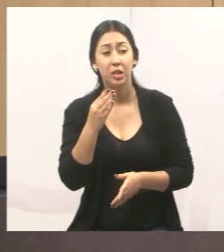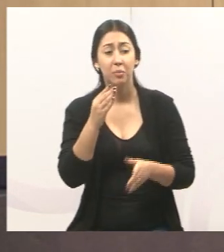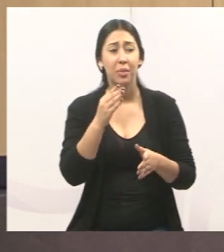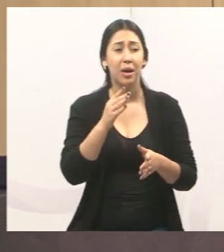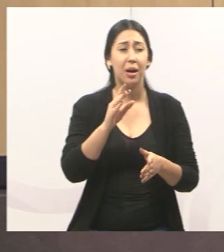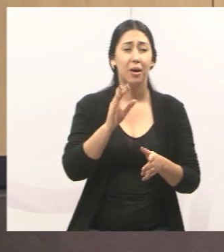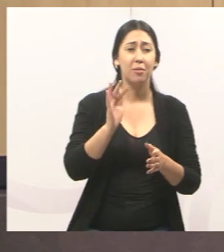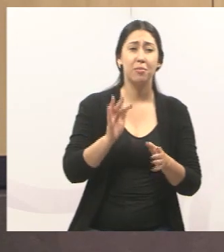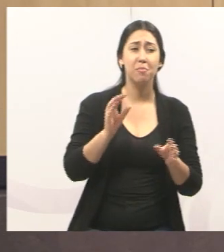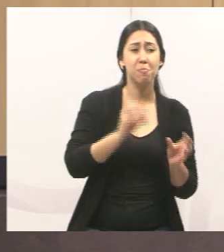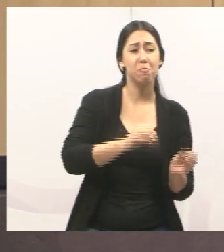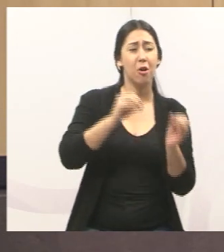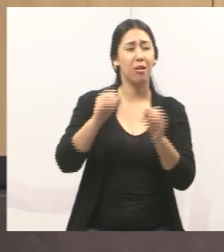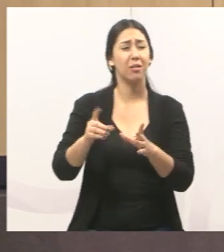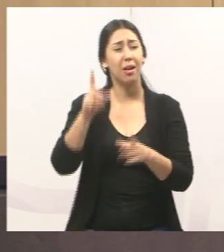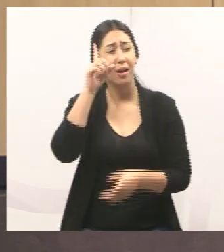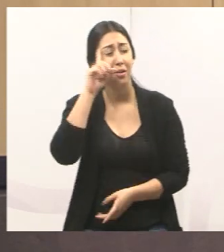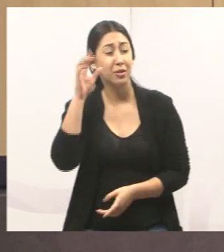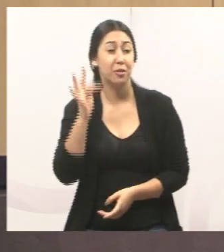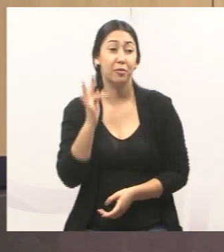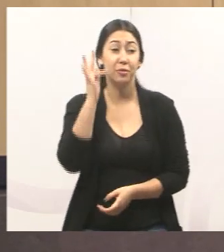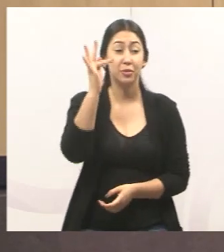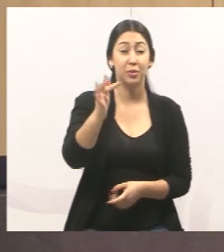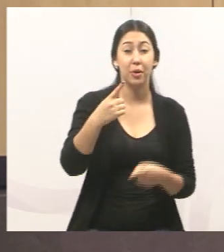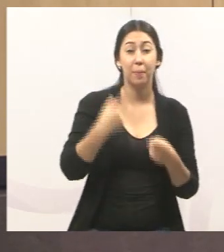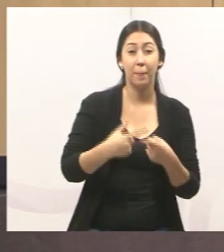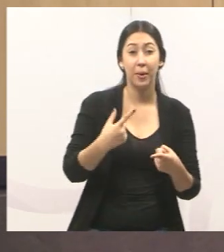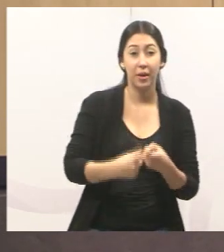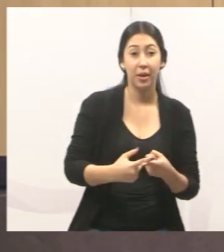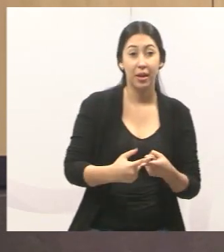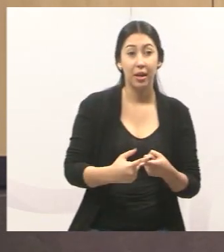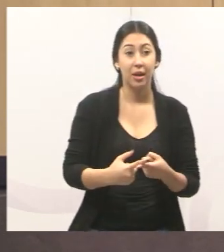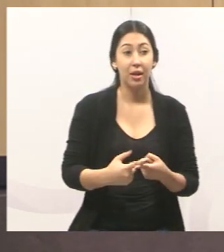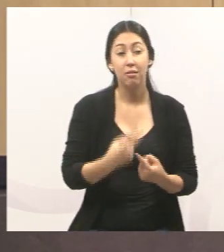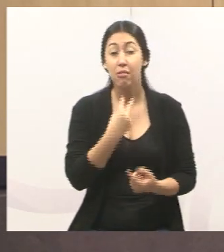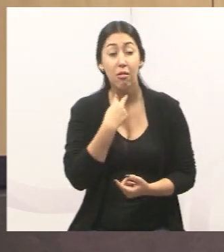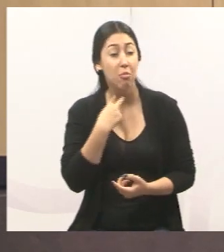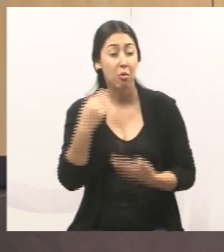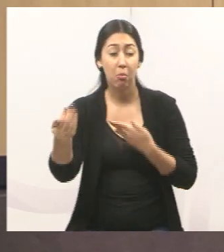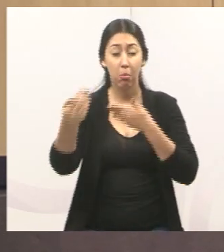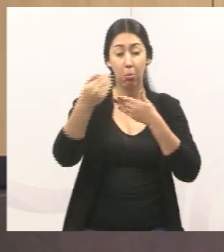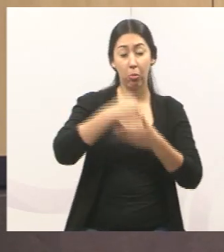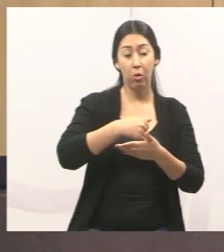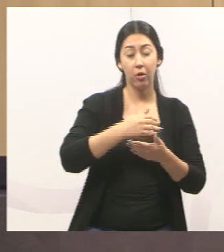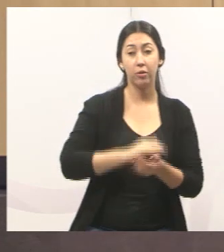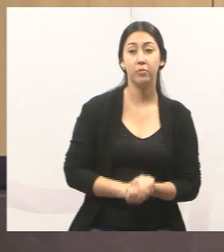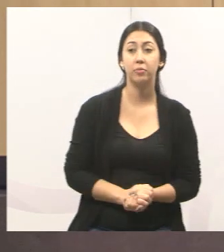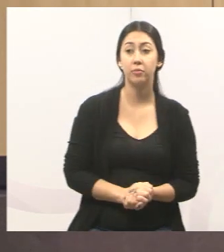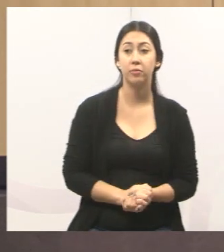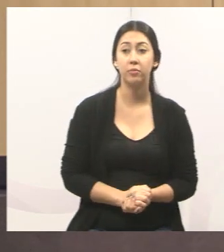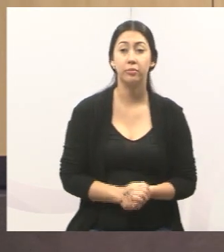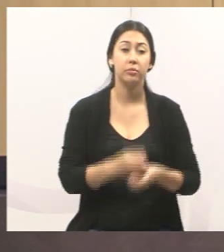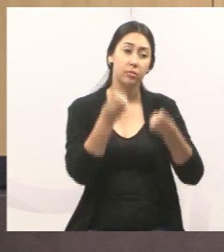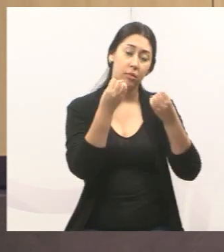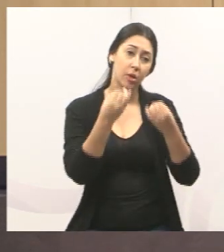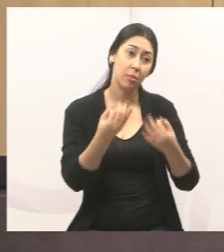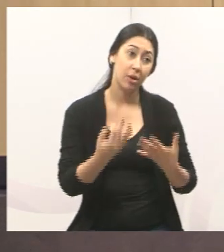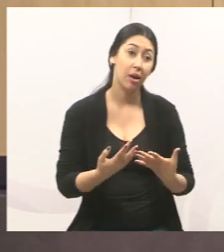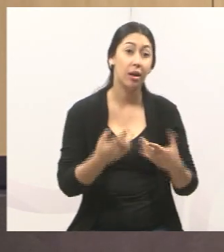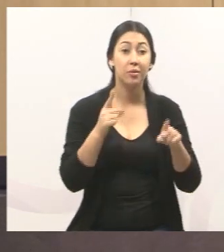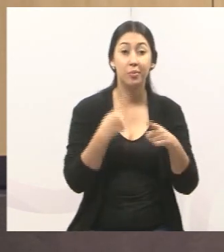pandemia, impossibilidade, ausência de ofensa ao contraditório e ampla defesa, precedentes,